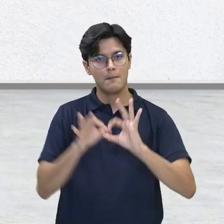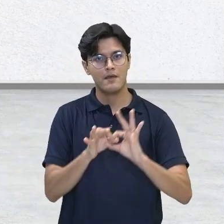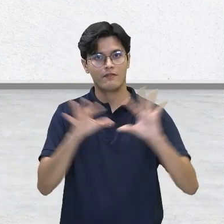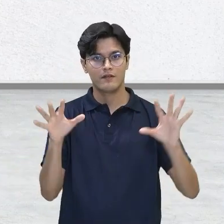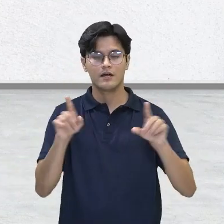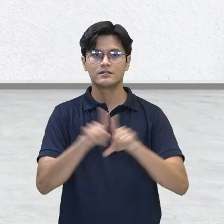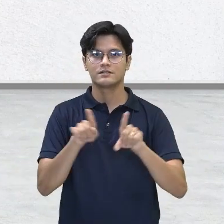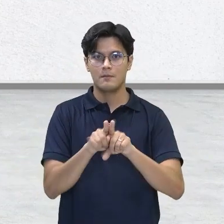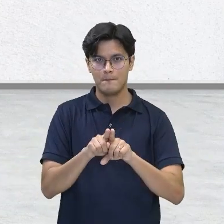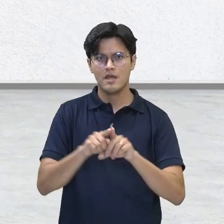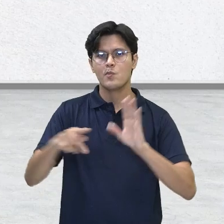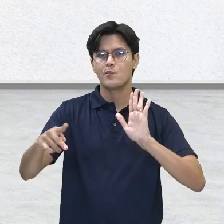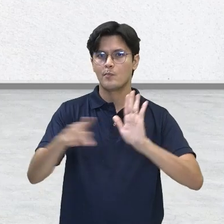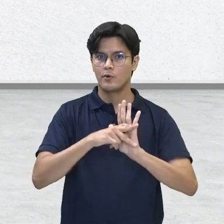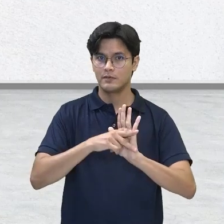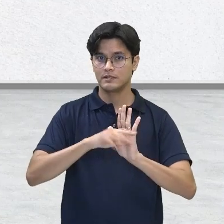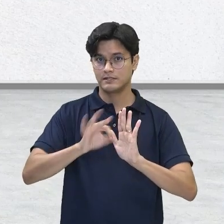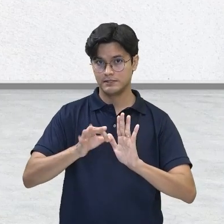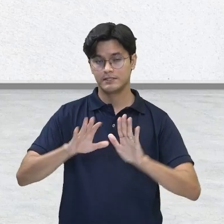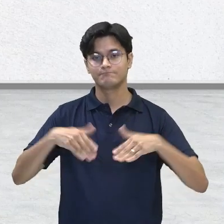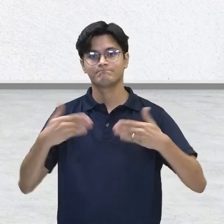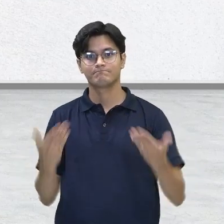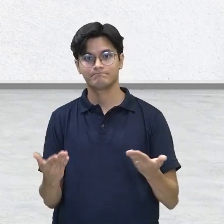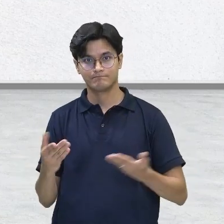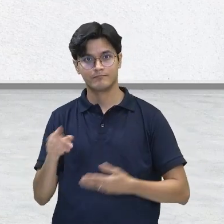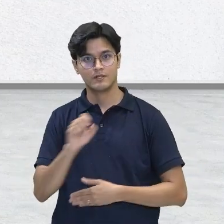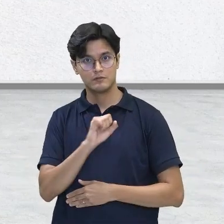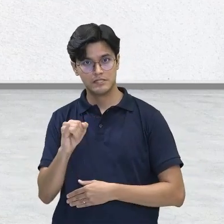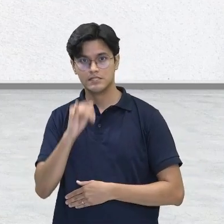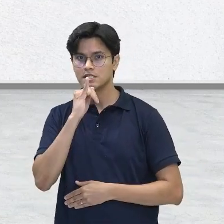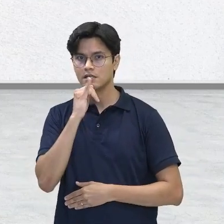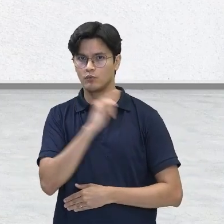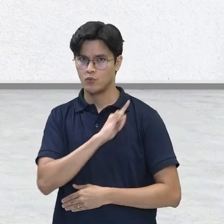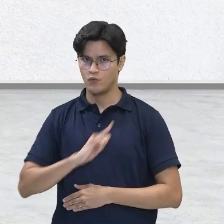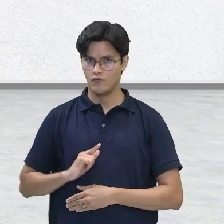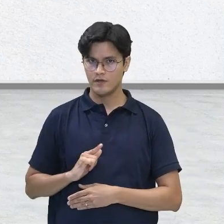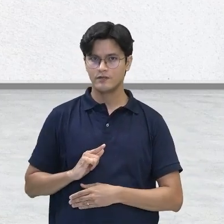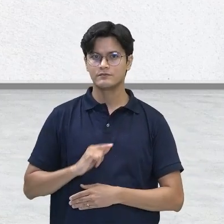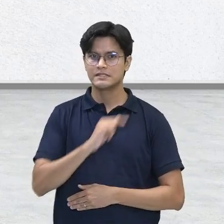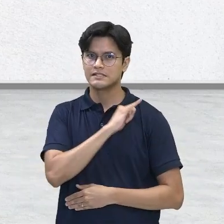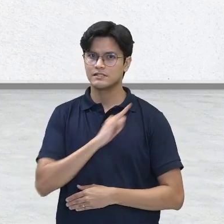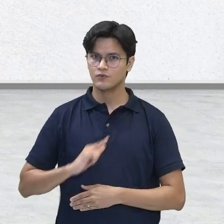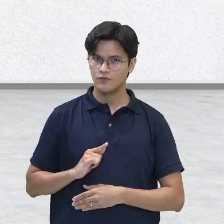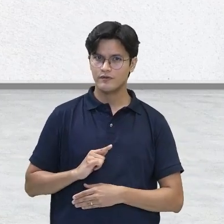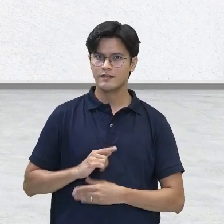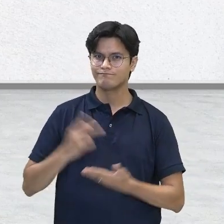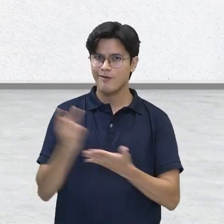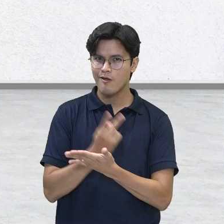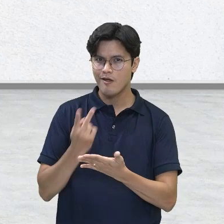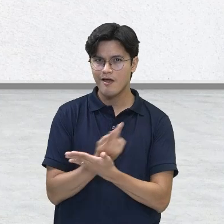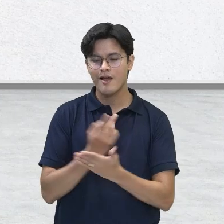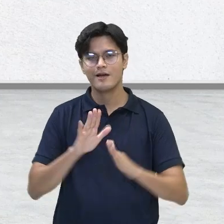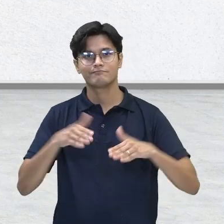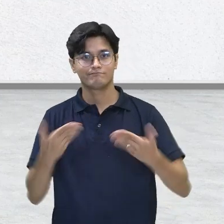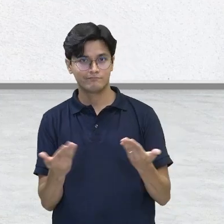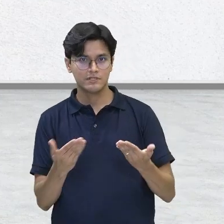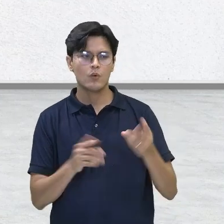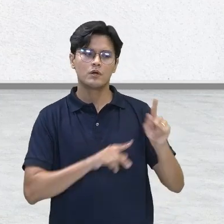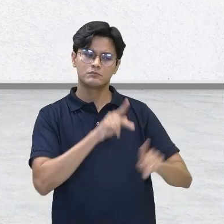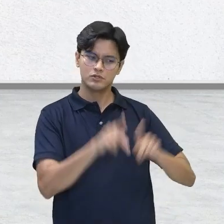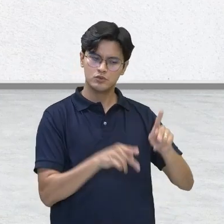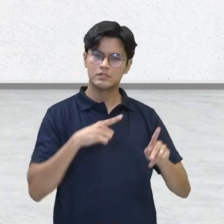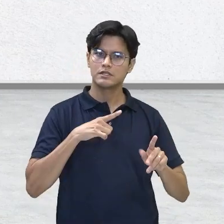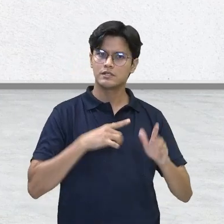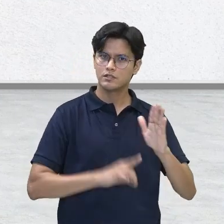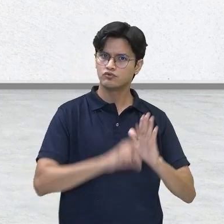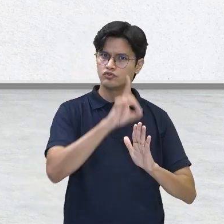ele, o contrato ele é revogável se o governo falhar. Então, as pessoas podem revogar esse contrato,